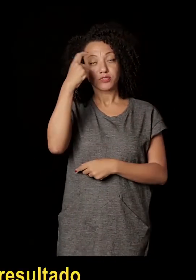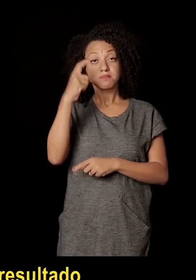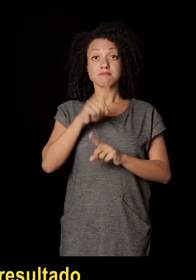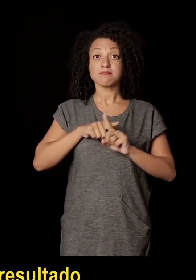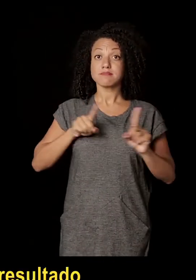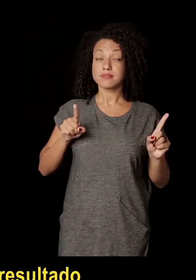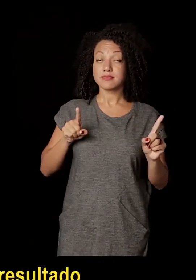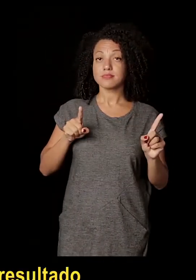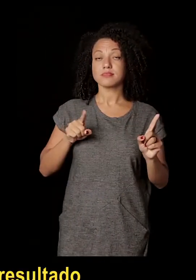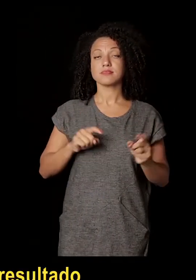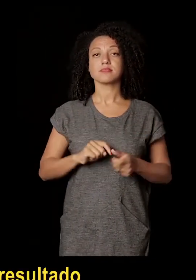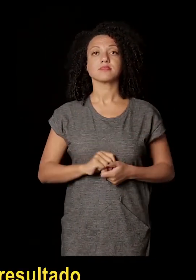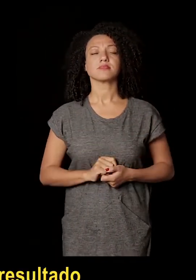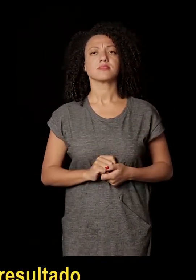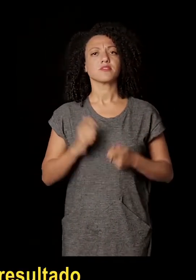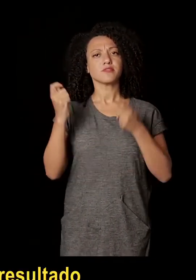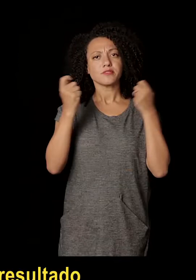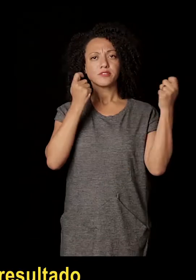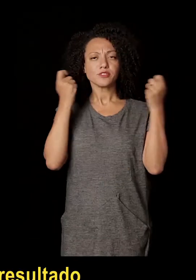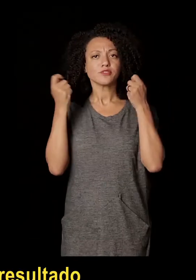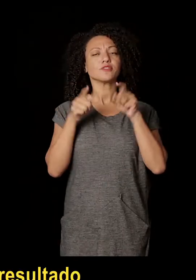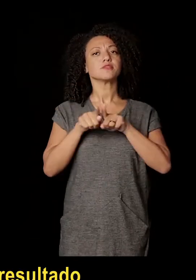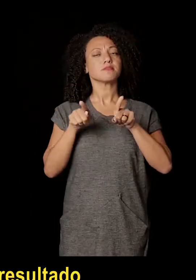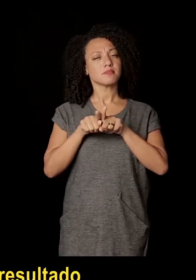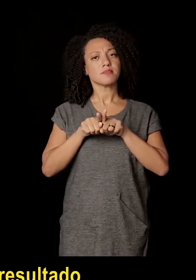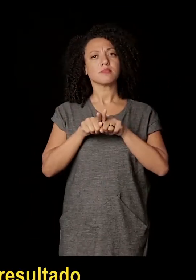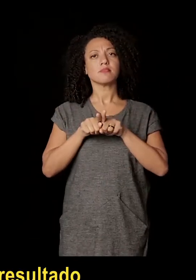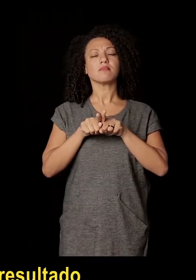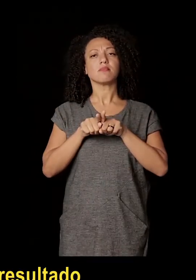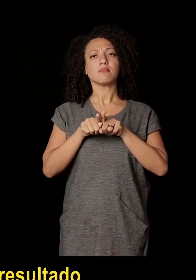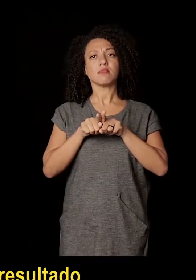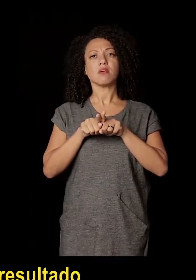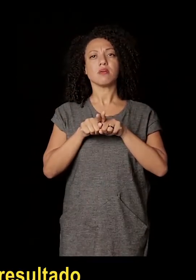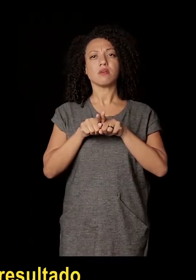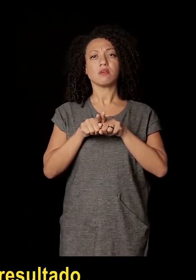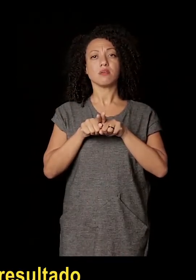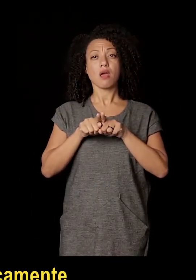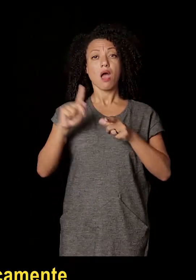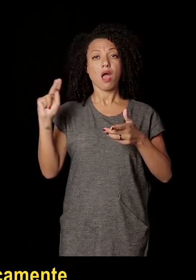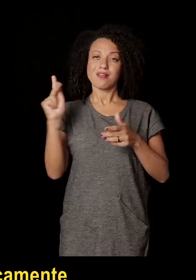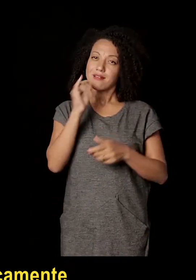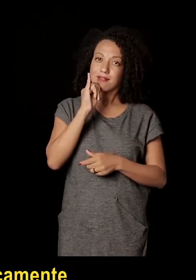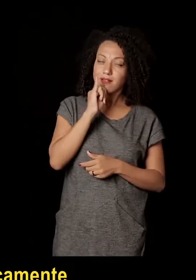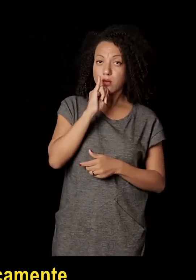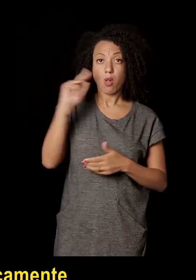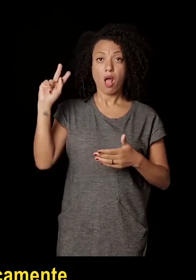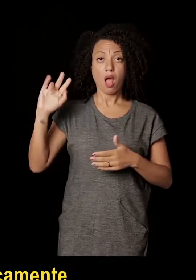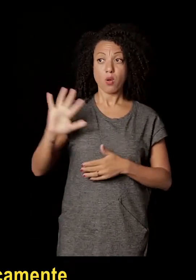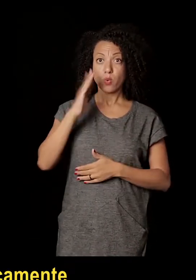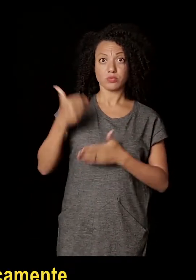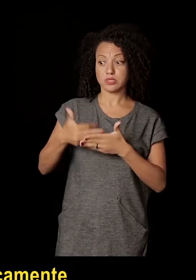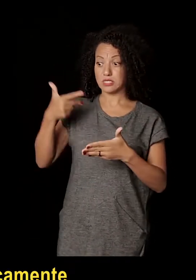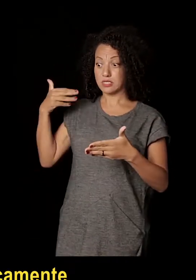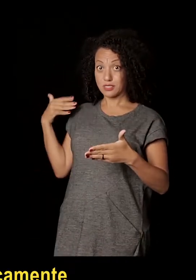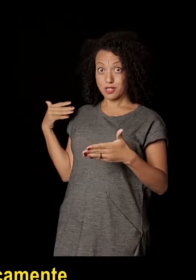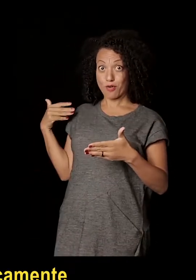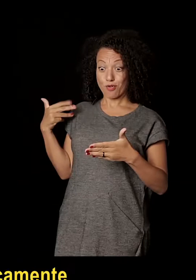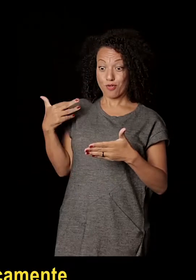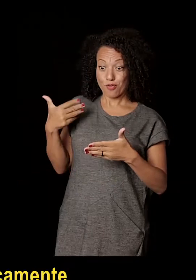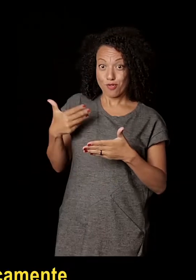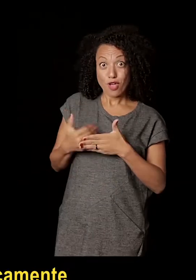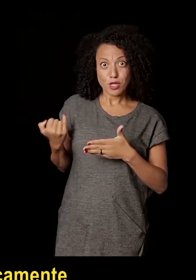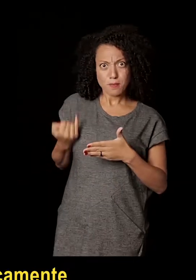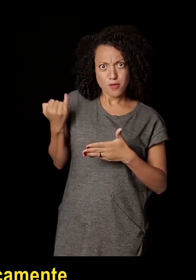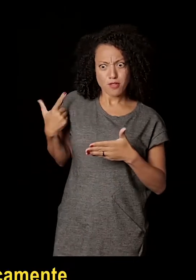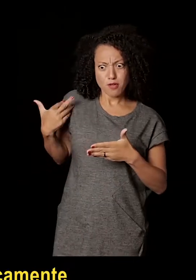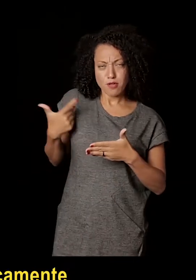Mas os festivais também são resultado de coisas que aconteceram anteriormente e que são importantes historicamente,